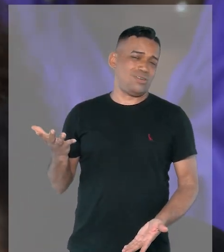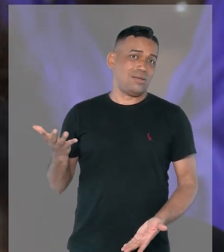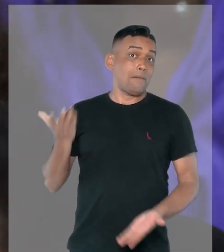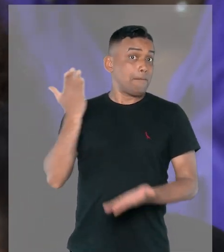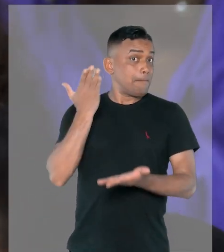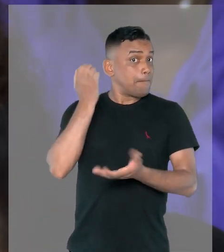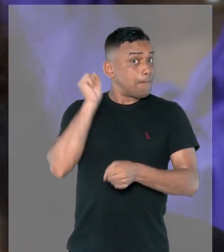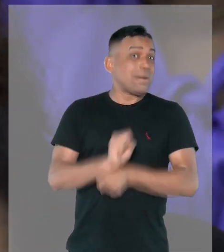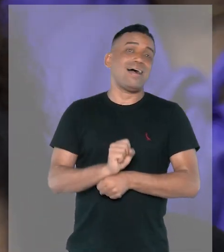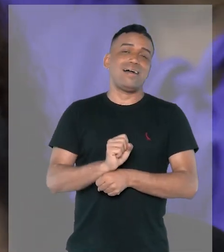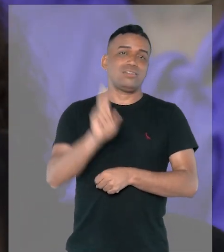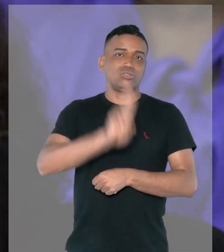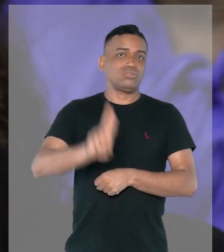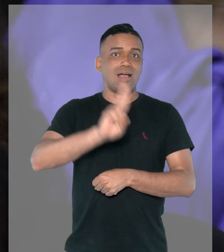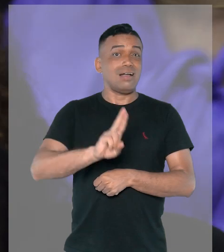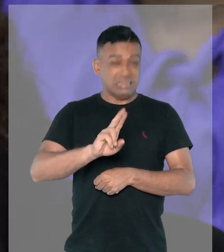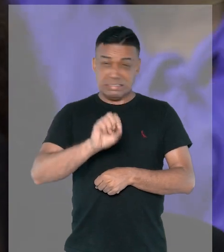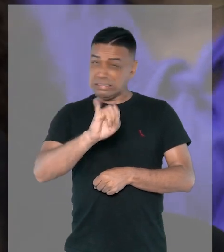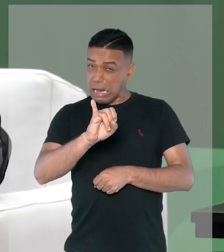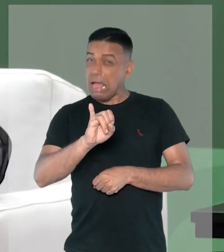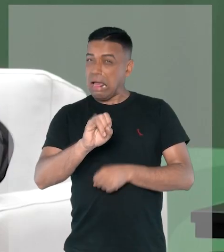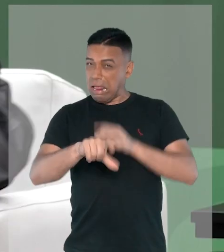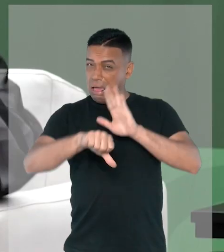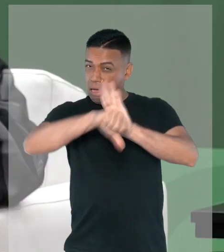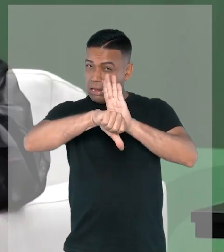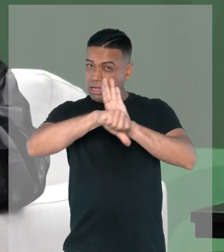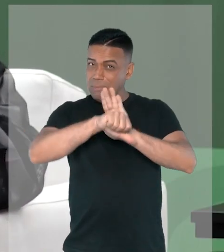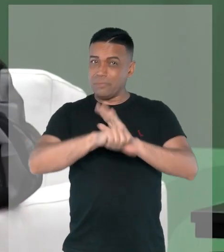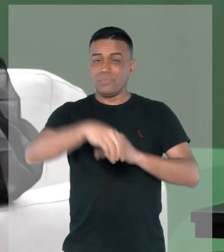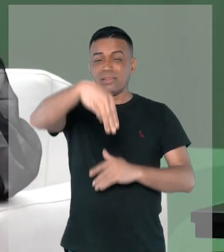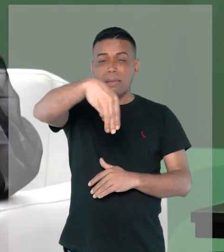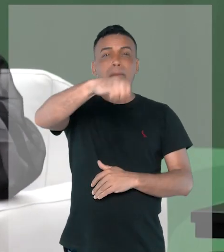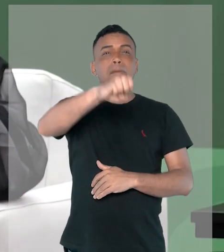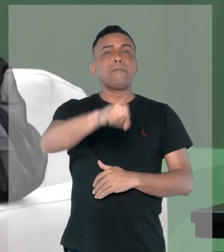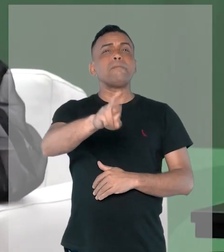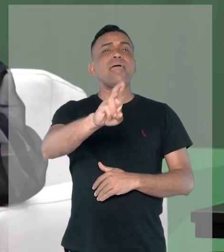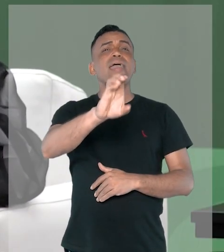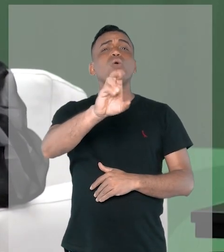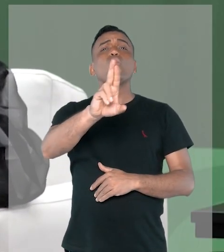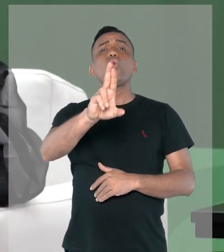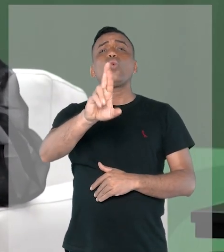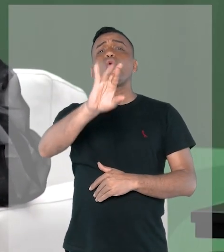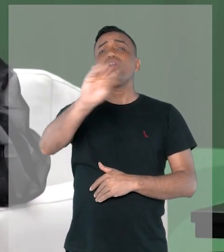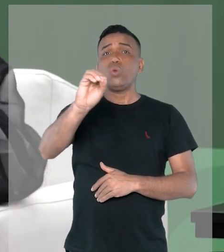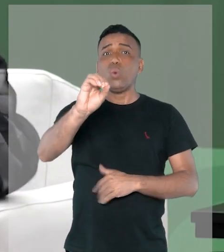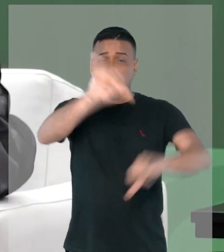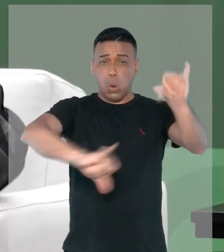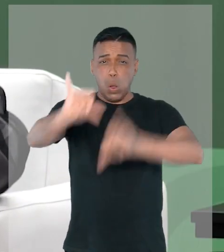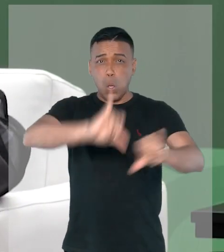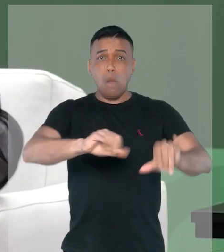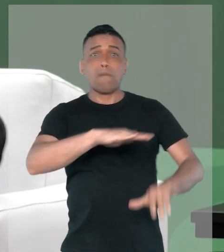da monja. Será que não veio do garimpo ilegal? Pô, cheio de mercúrio. Mercúrio que mata os peixes e que mata